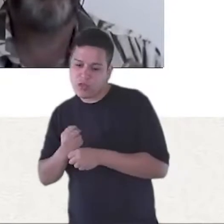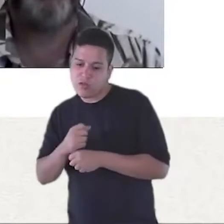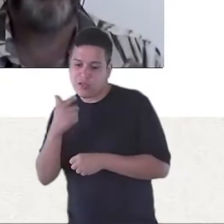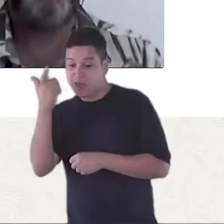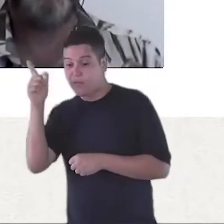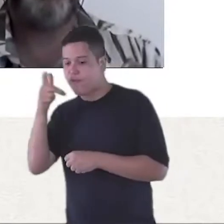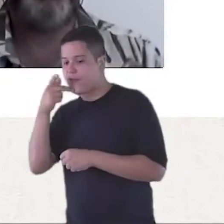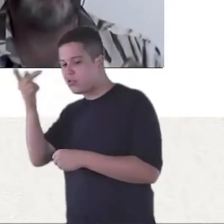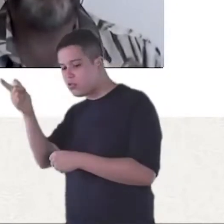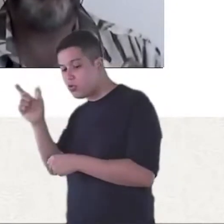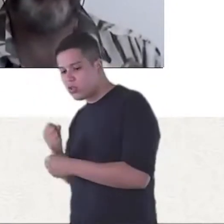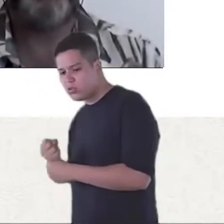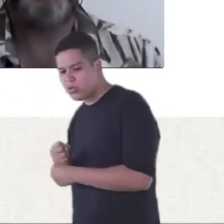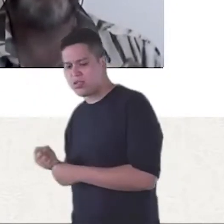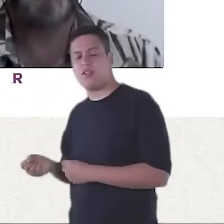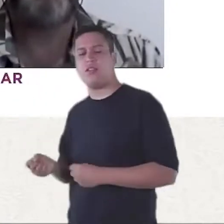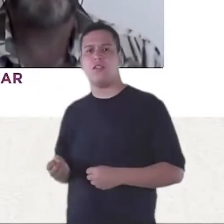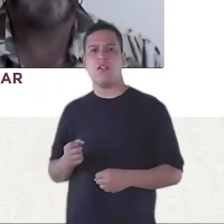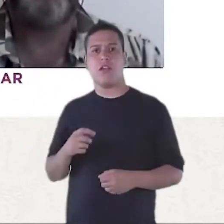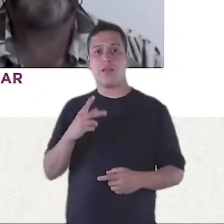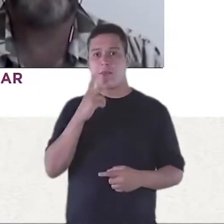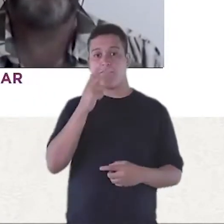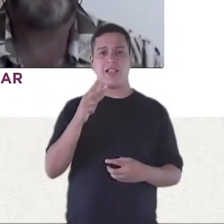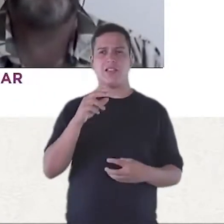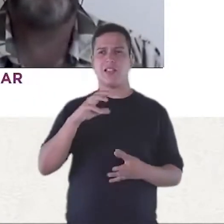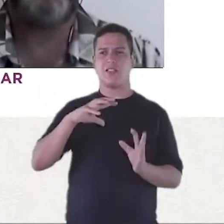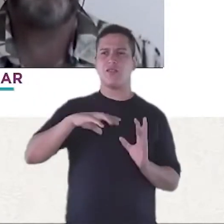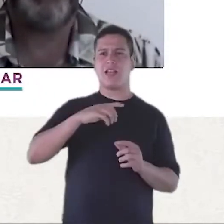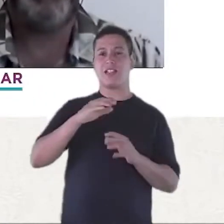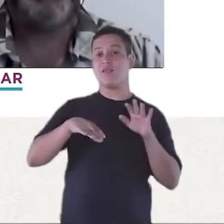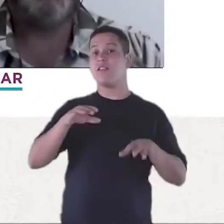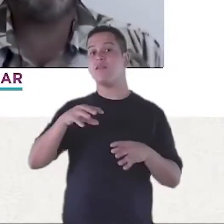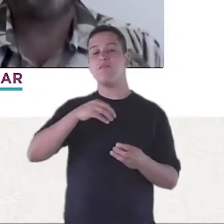misturam. Na quarta página, você já fala...